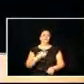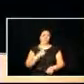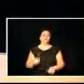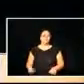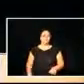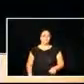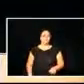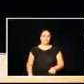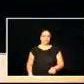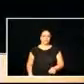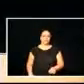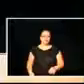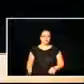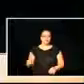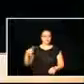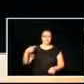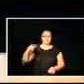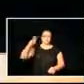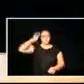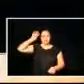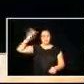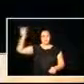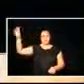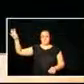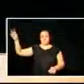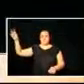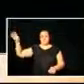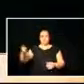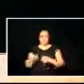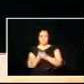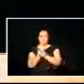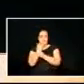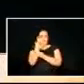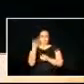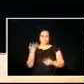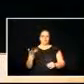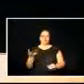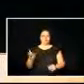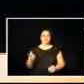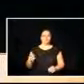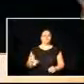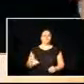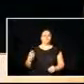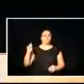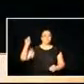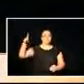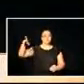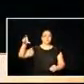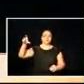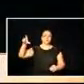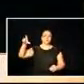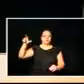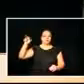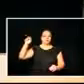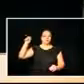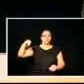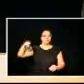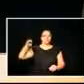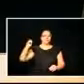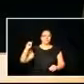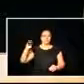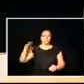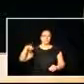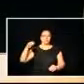criação do plano de cargo e carreira. Inclusive, eu encontrei recentemente aí no centro da cidade, caminhando pelo centro,